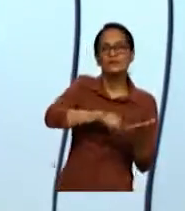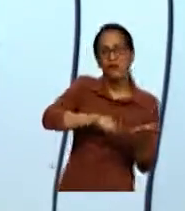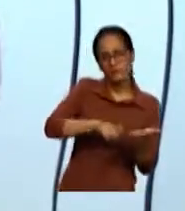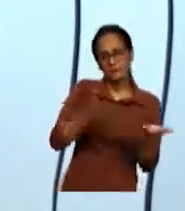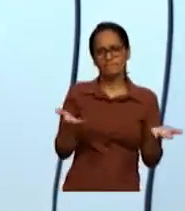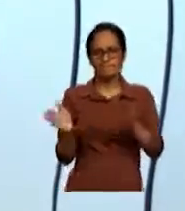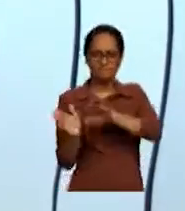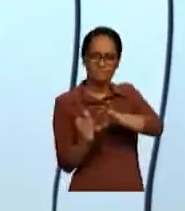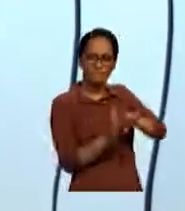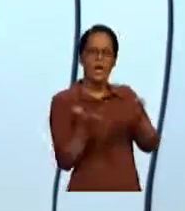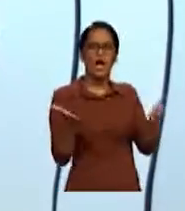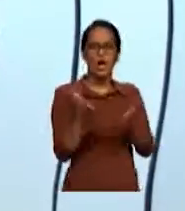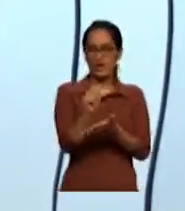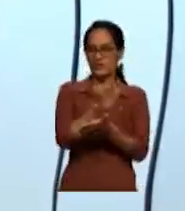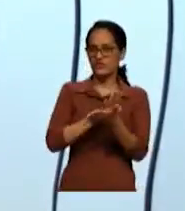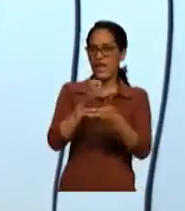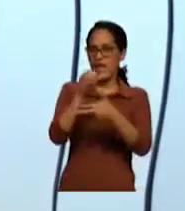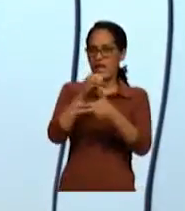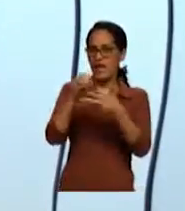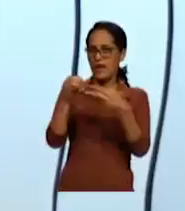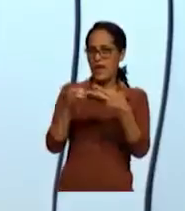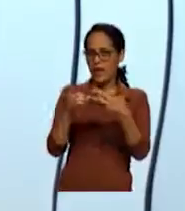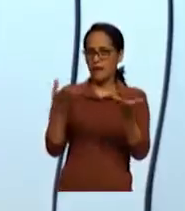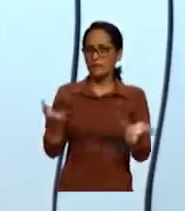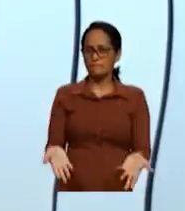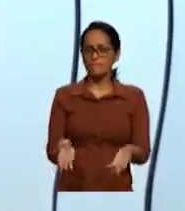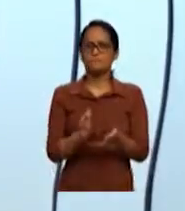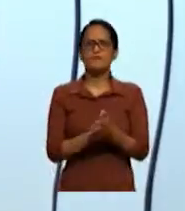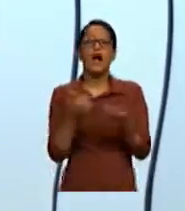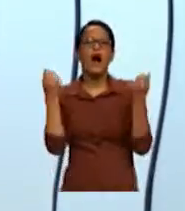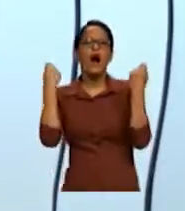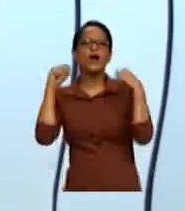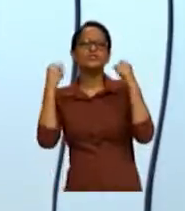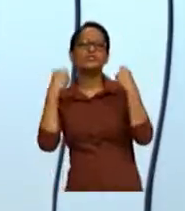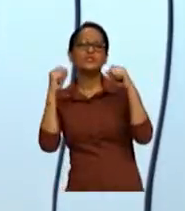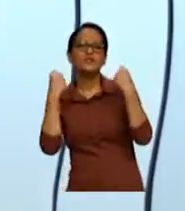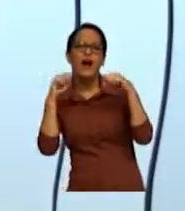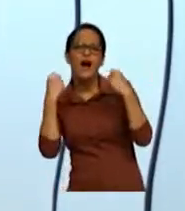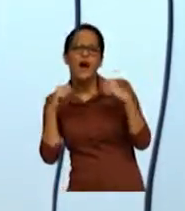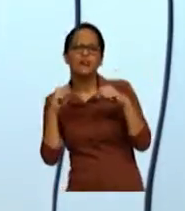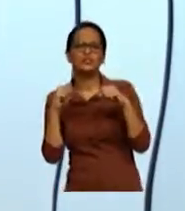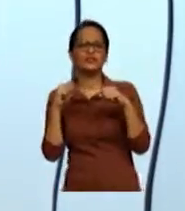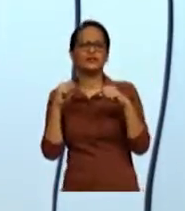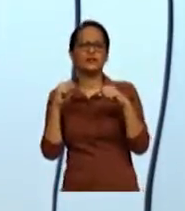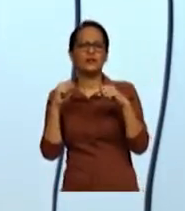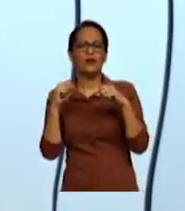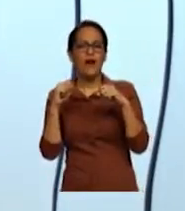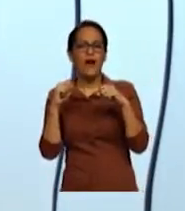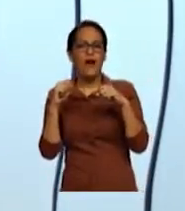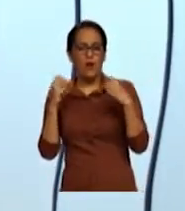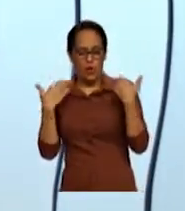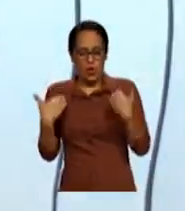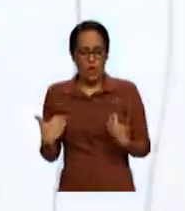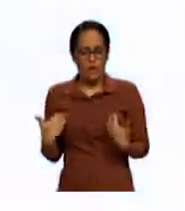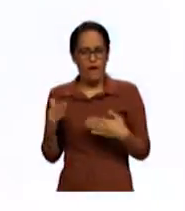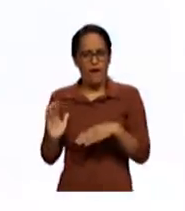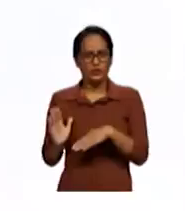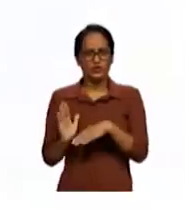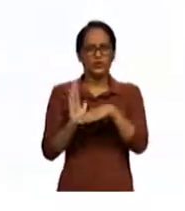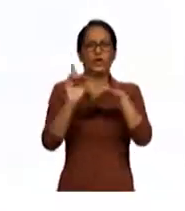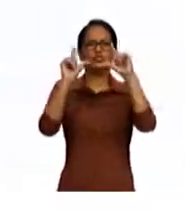aqui? Os efeitos do exercício físico na redução de doenças cardiovasculares são